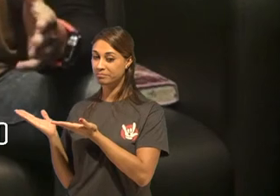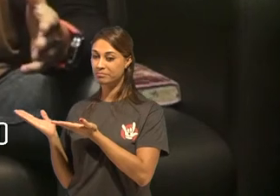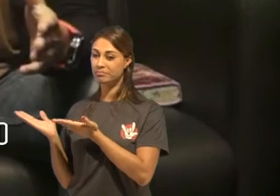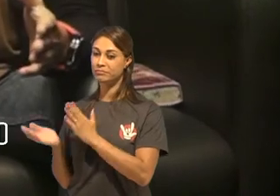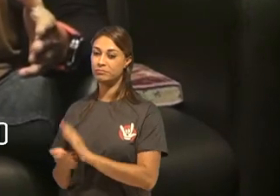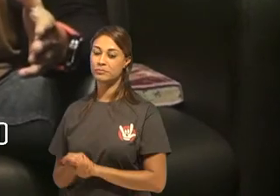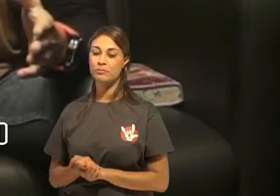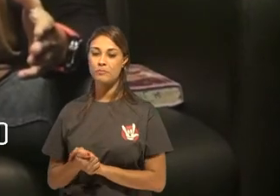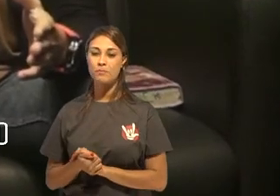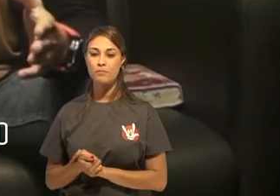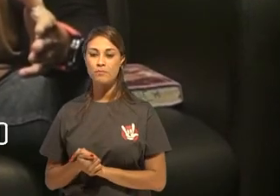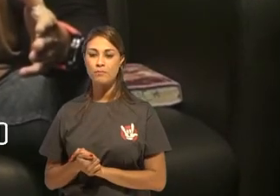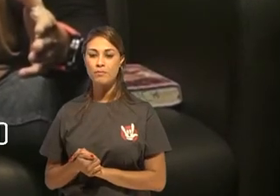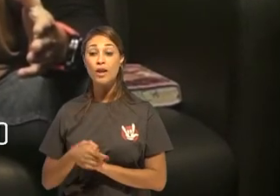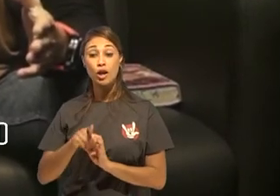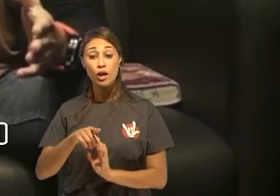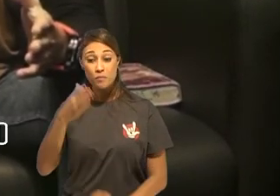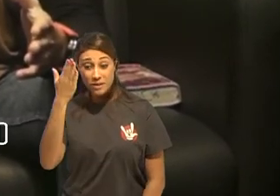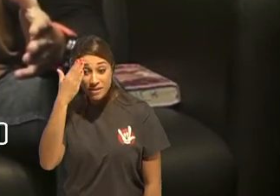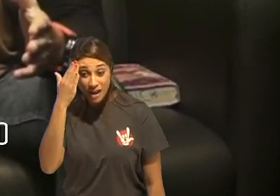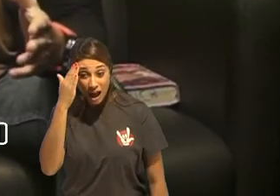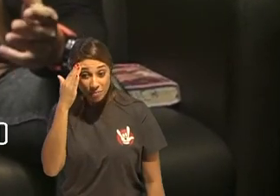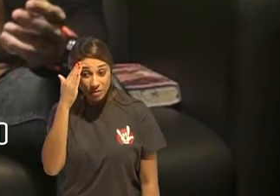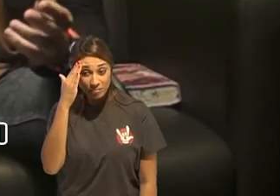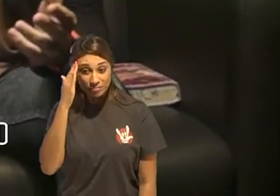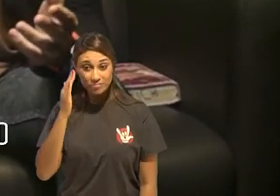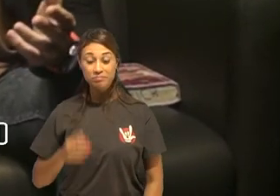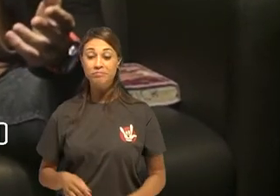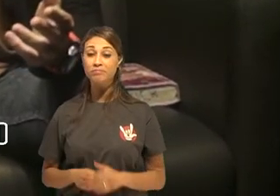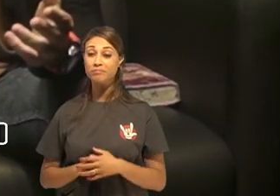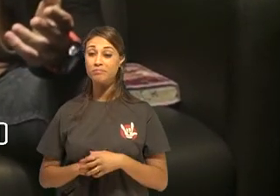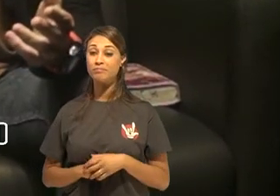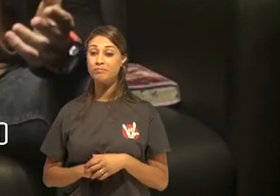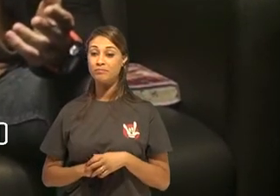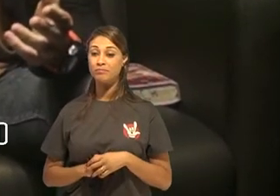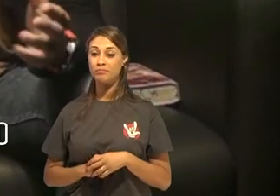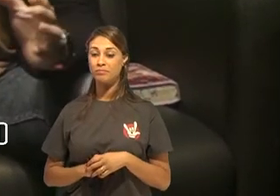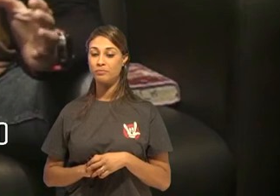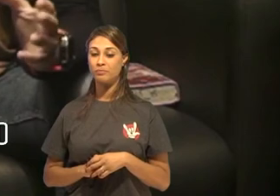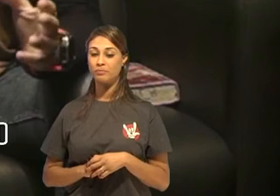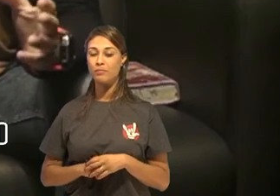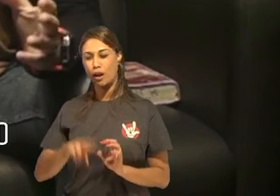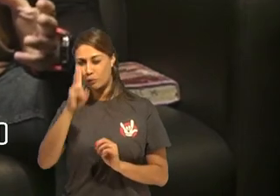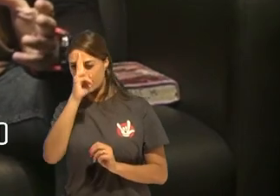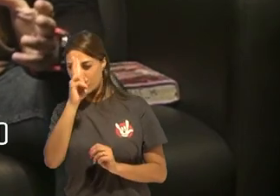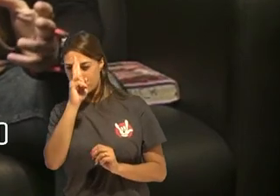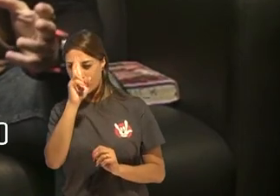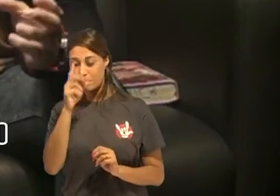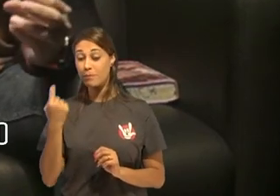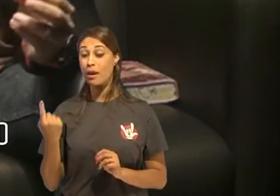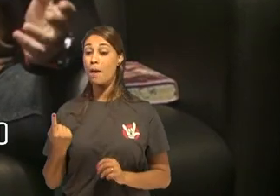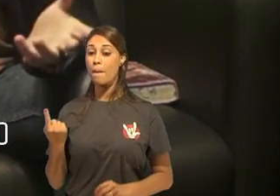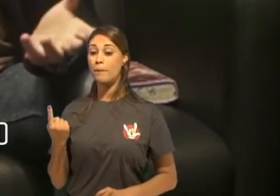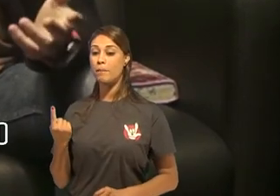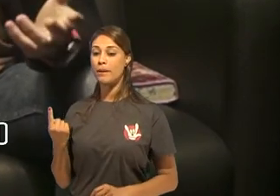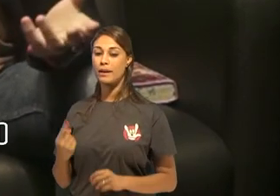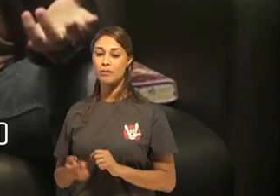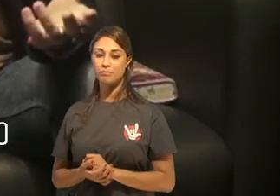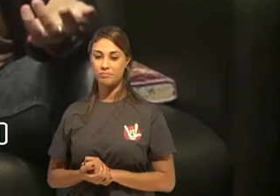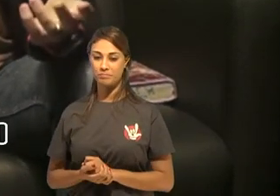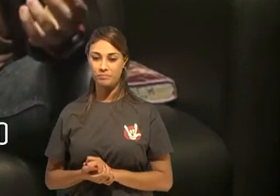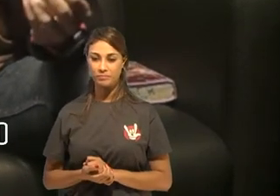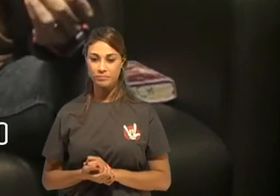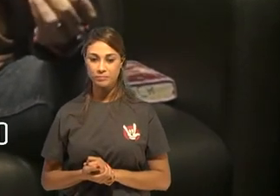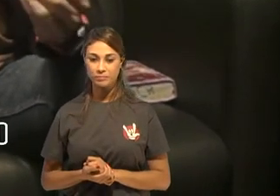Vocês sabem qual é a primeira música aí? O Vinícius podia dar uma palhinha, né, Vinícius? Pra sair do... Não, dá uma palhinha, você, se eu for